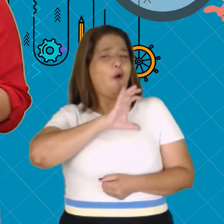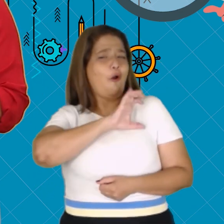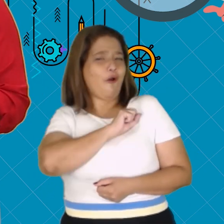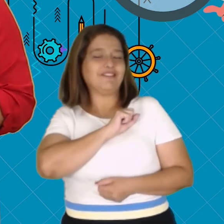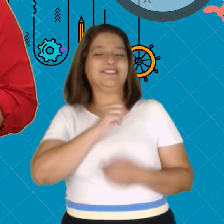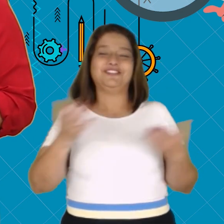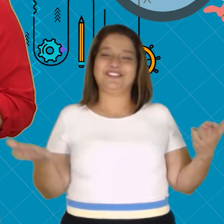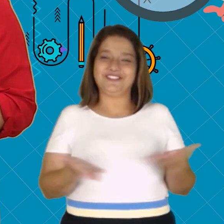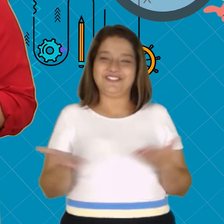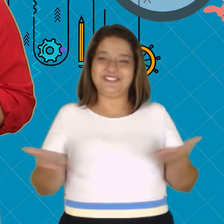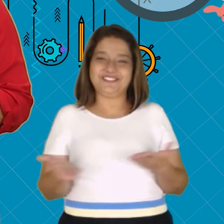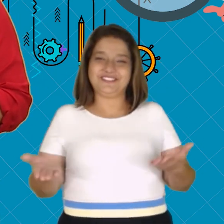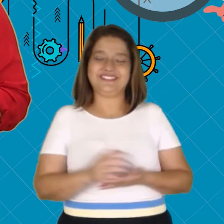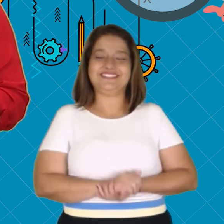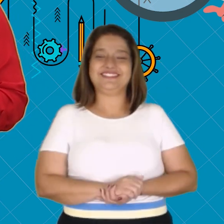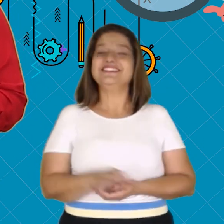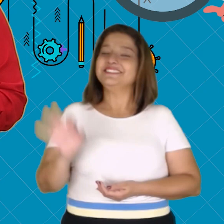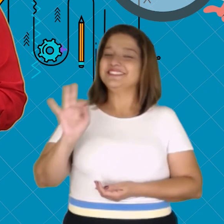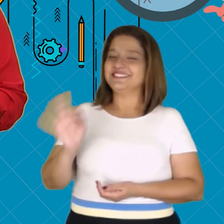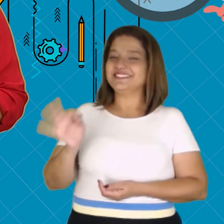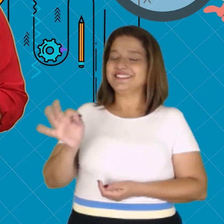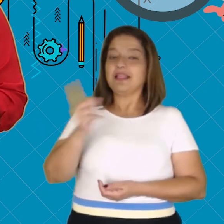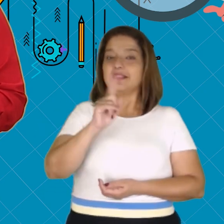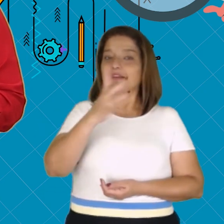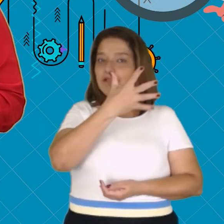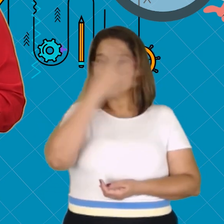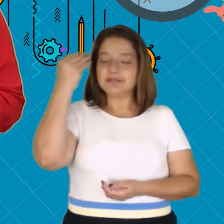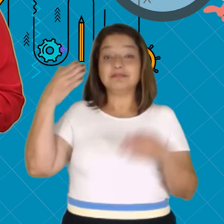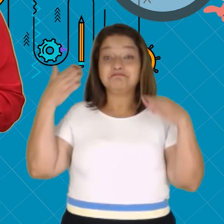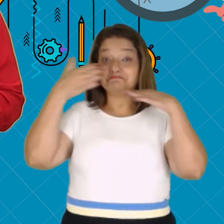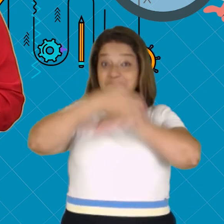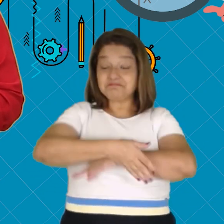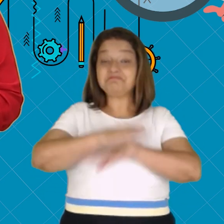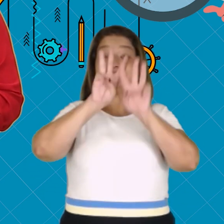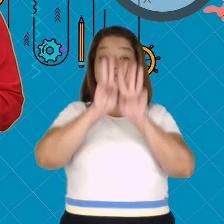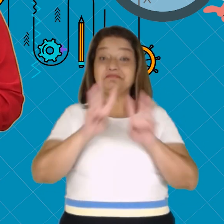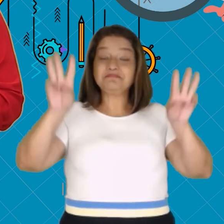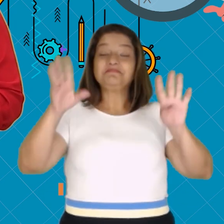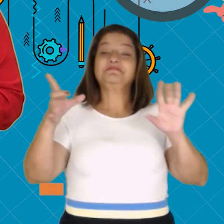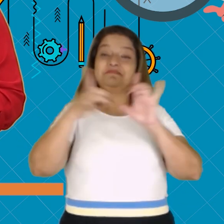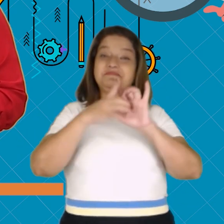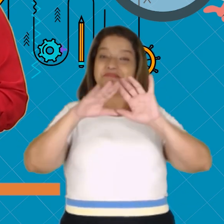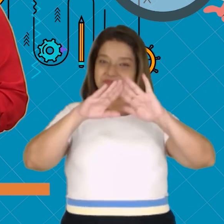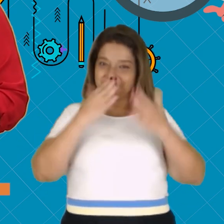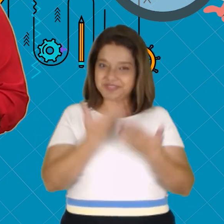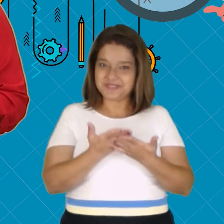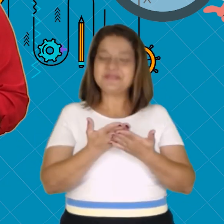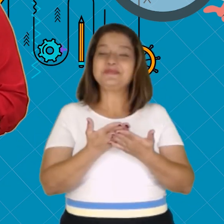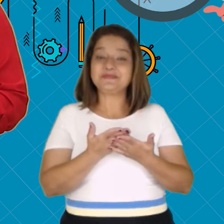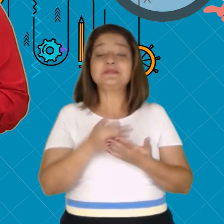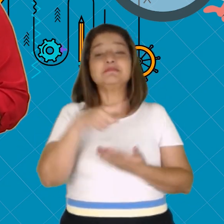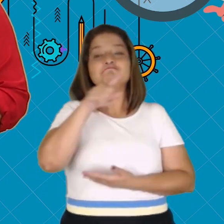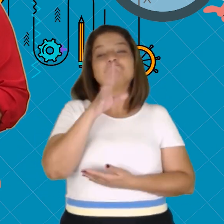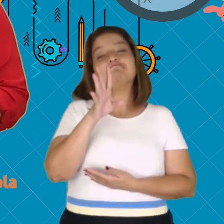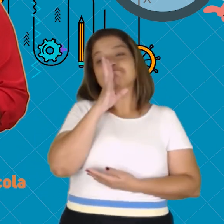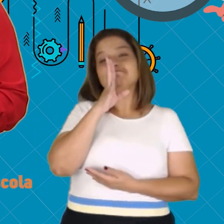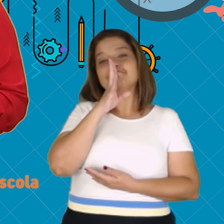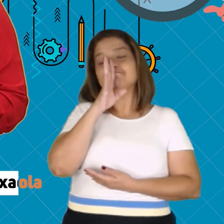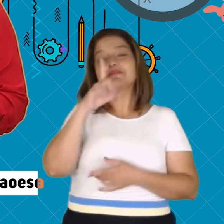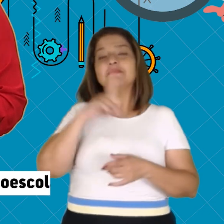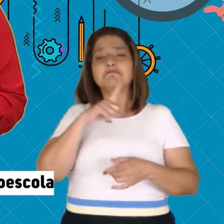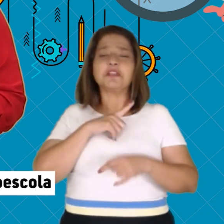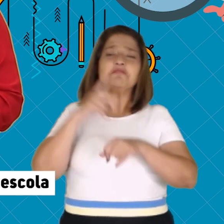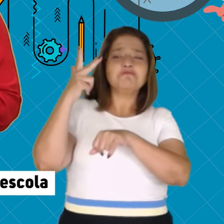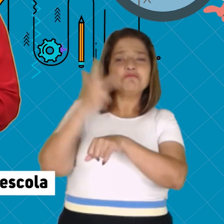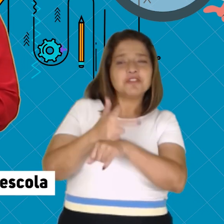de hoje. Isso aí, Gabi. E não se esqueça de acessar o nosso portal Conexão Escola para ter acesso